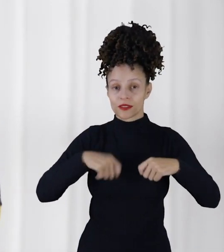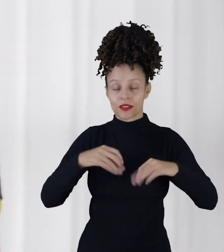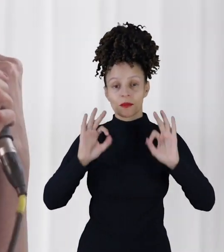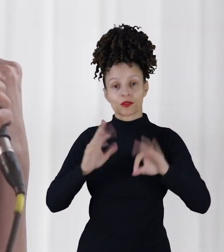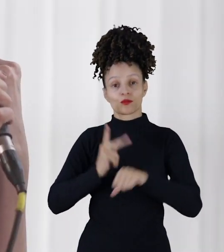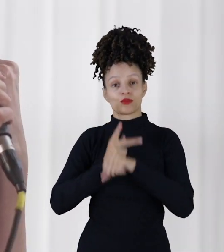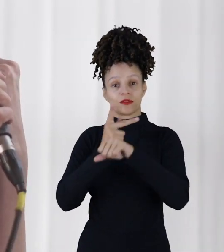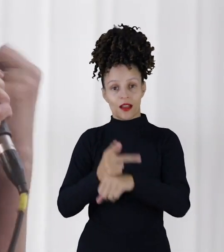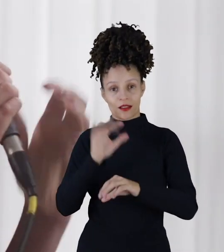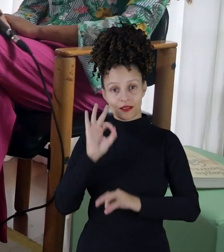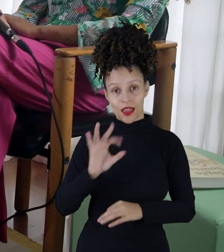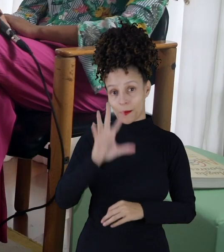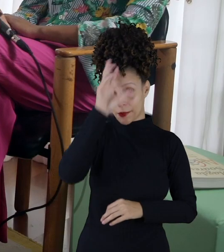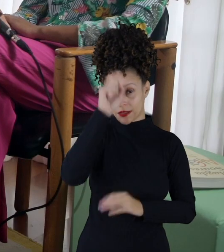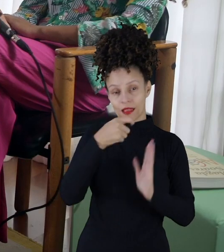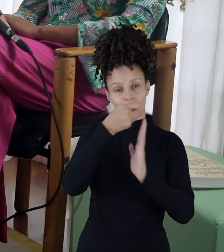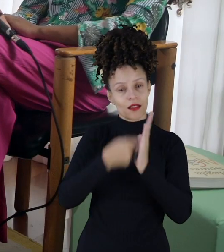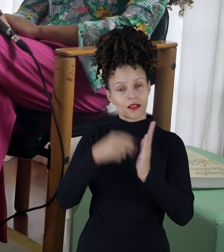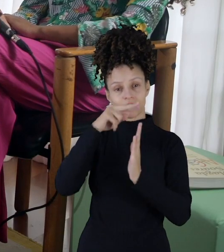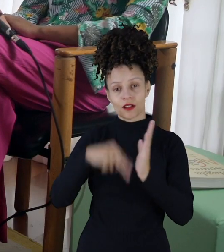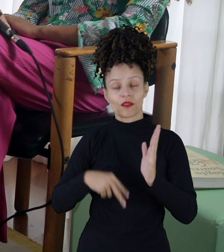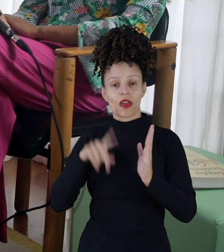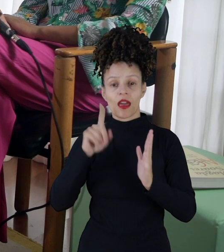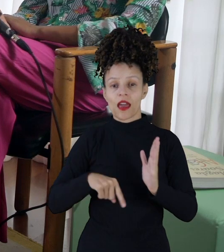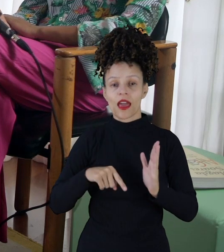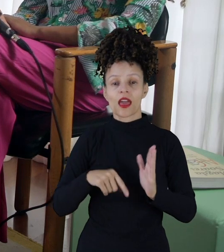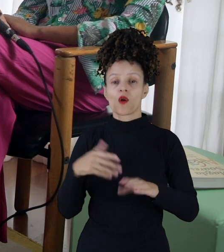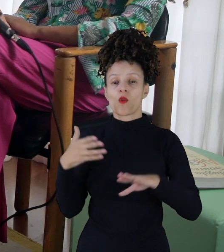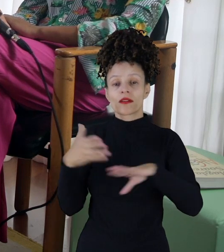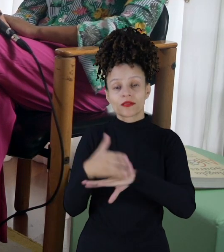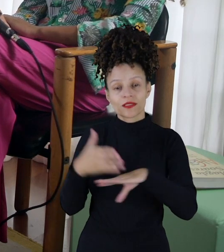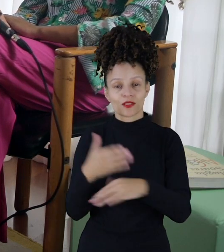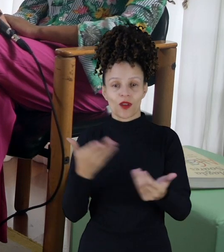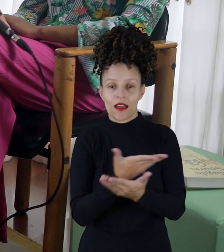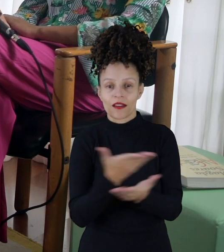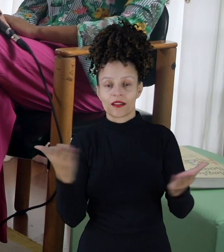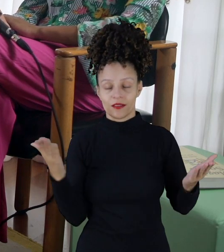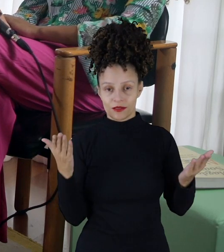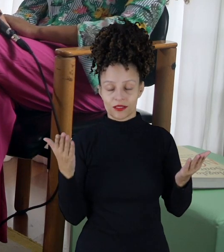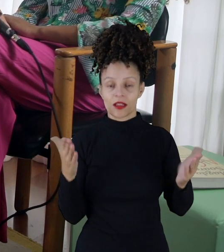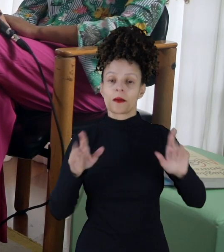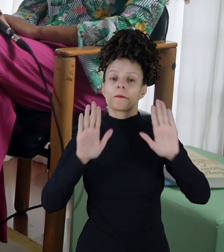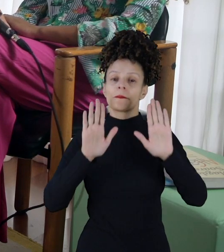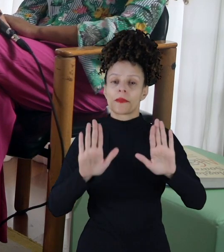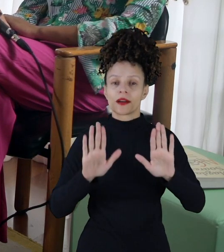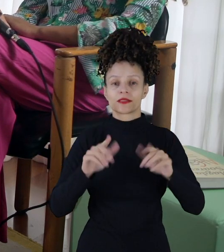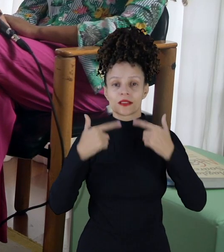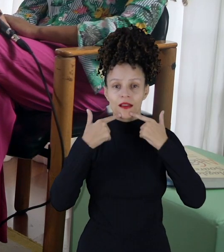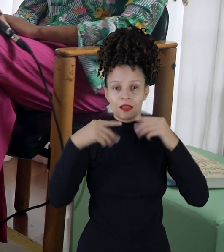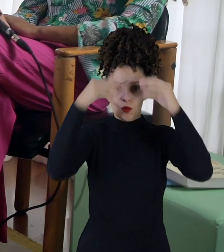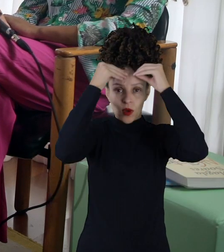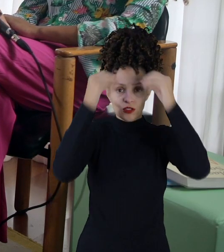precisa buscar, né? O aprender a ler e escrever é o acesso a eles, né? Agora, quanto